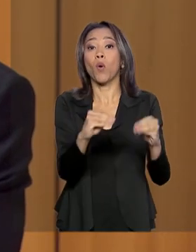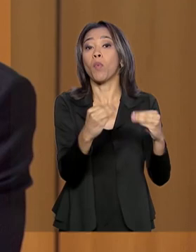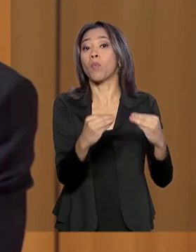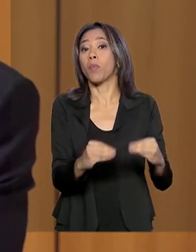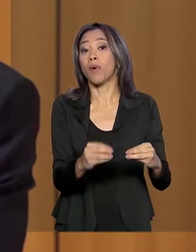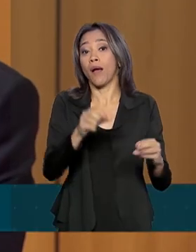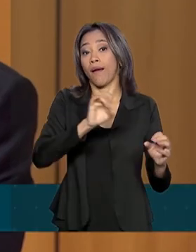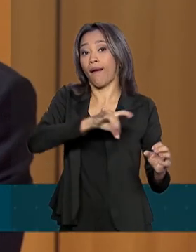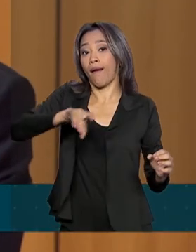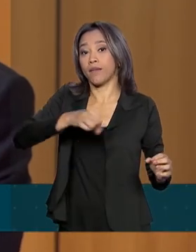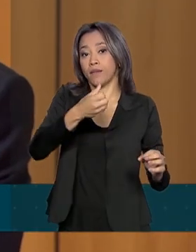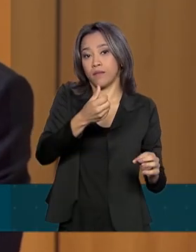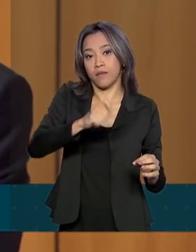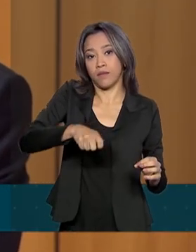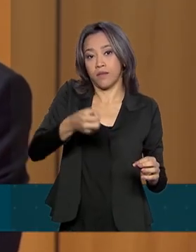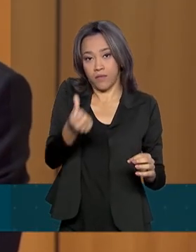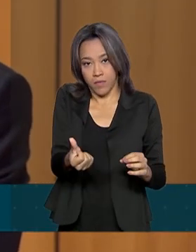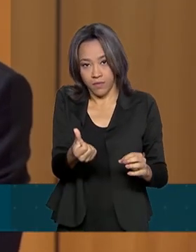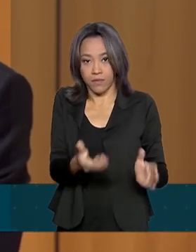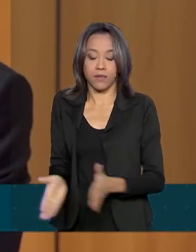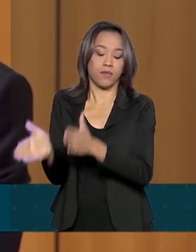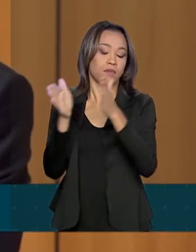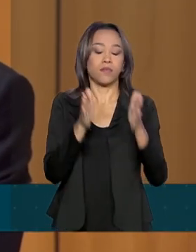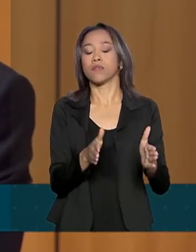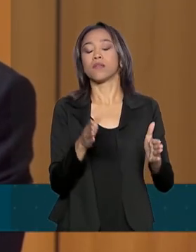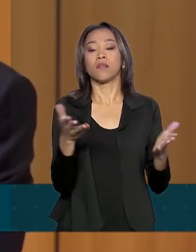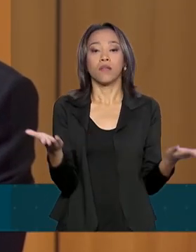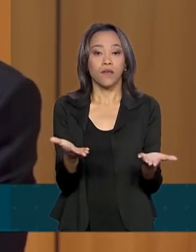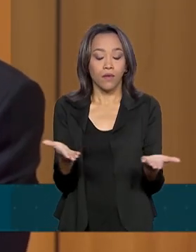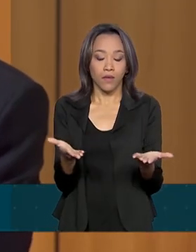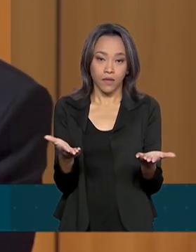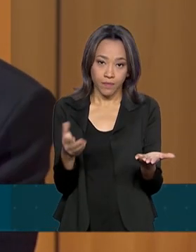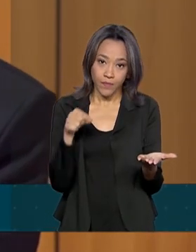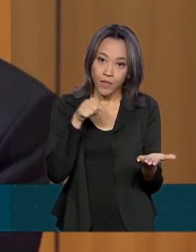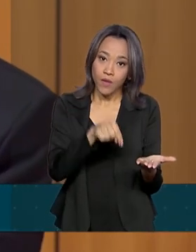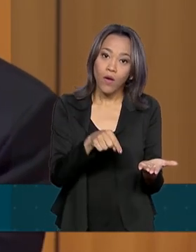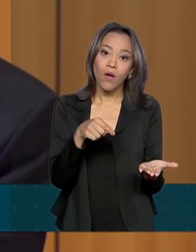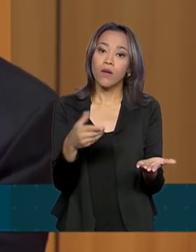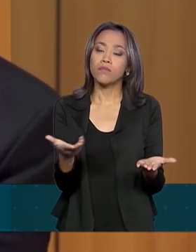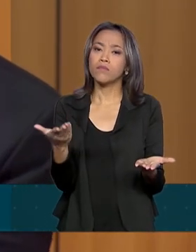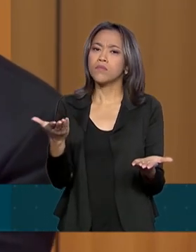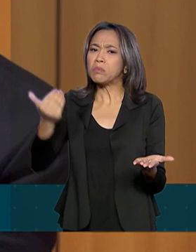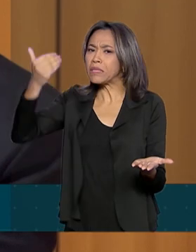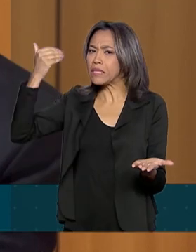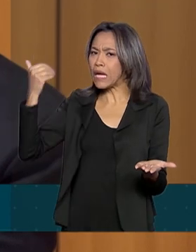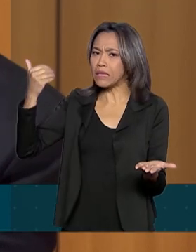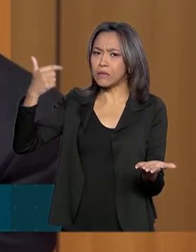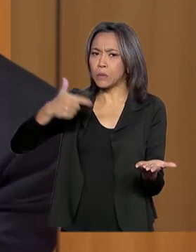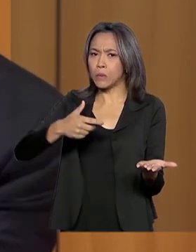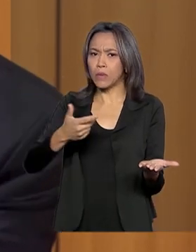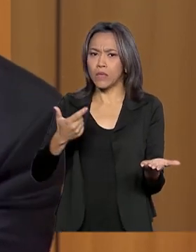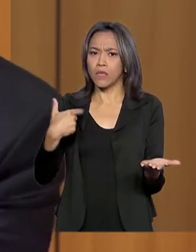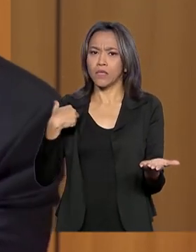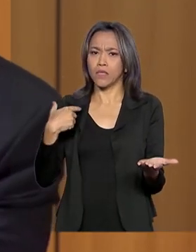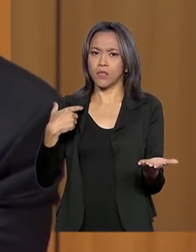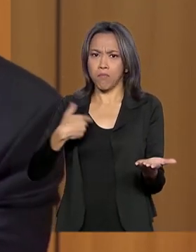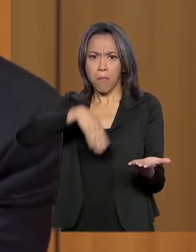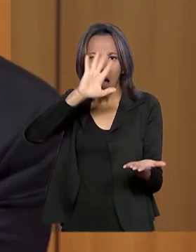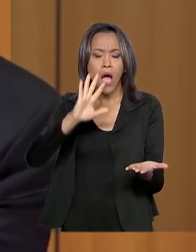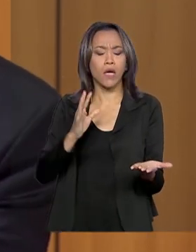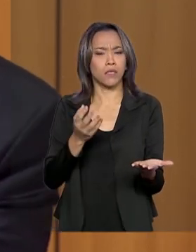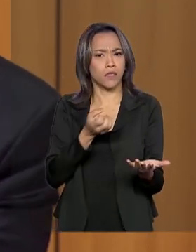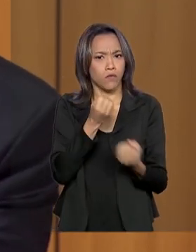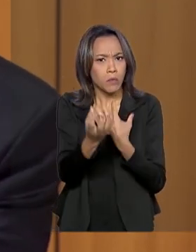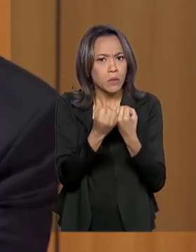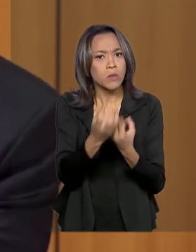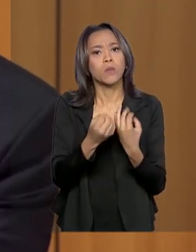um retrato muito mais próximo dos nossos dias do que nós tínhamos quando assumimos aqui o governo em janeiro de